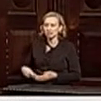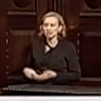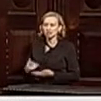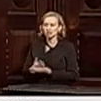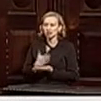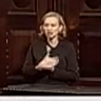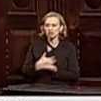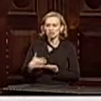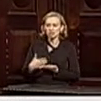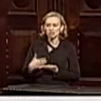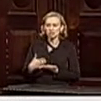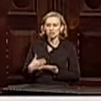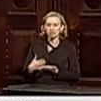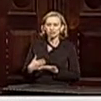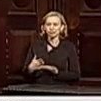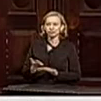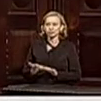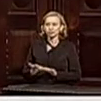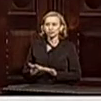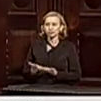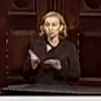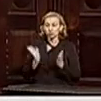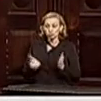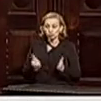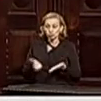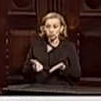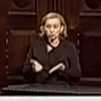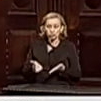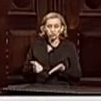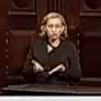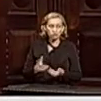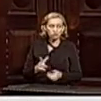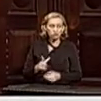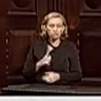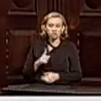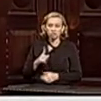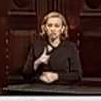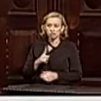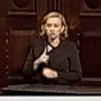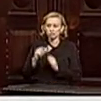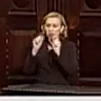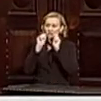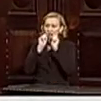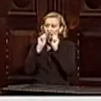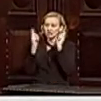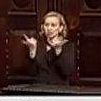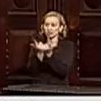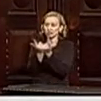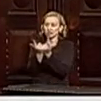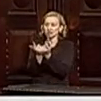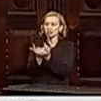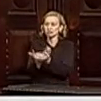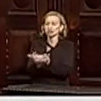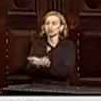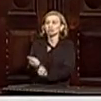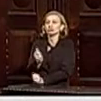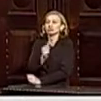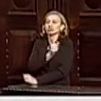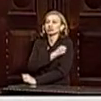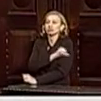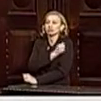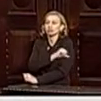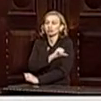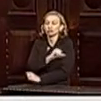me ater às questões que hoje envolvem a Assembleia Legislativa do Estado do Rio de Janeiro do ponto de